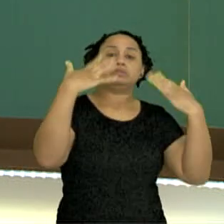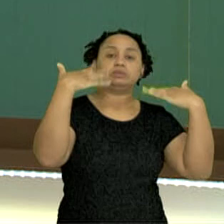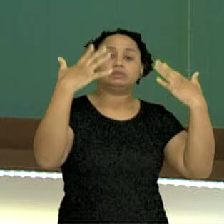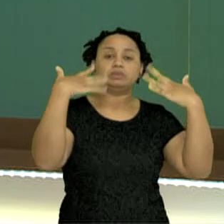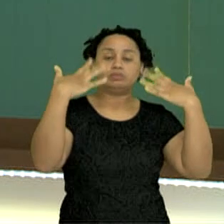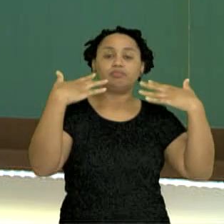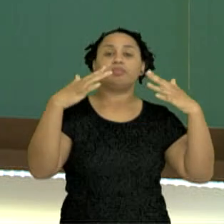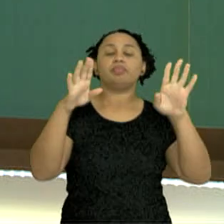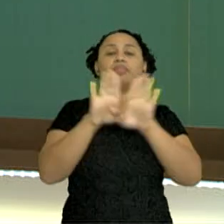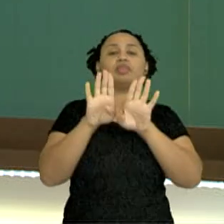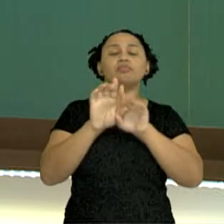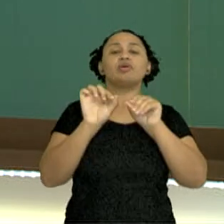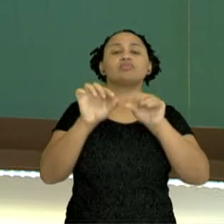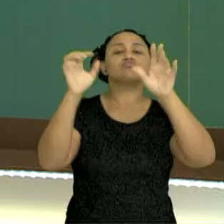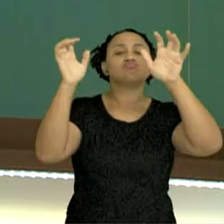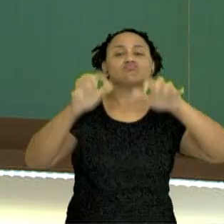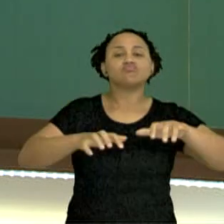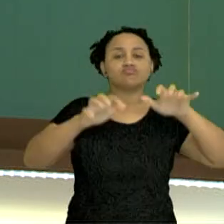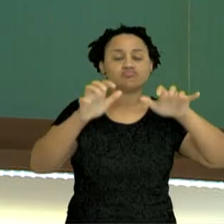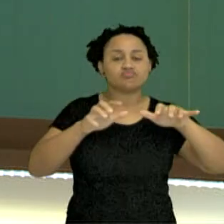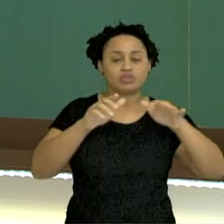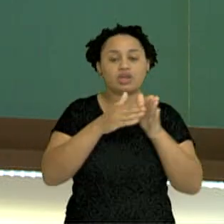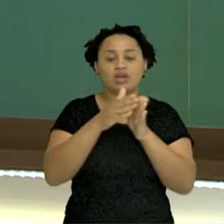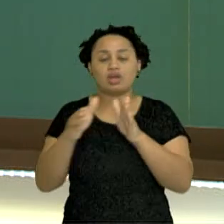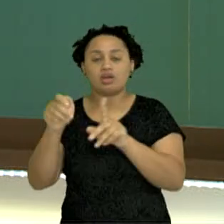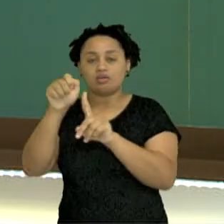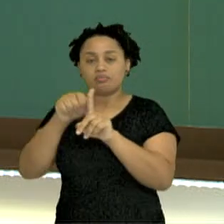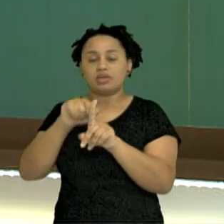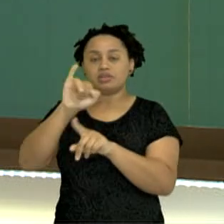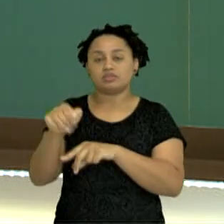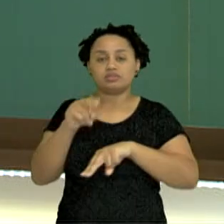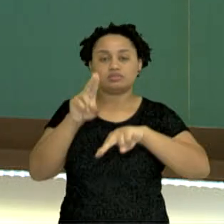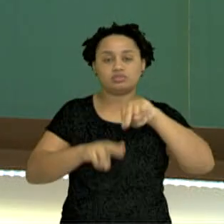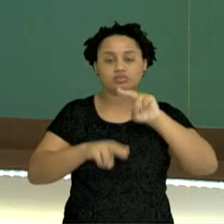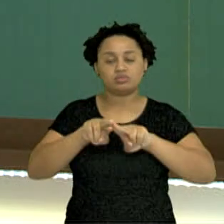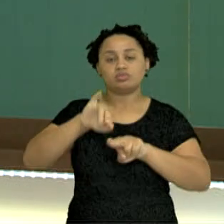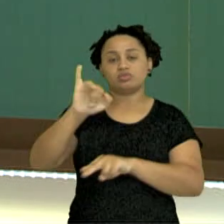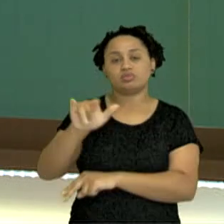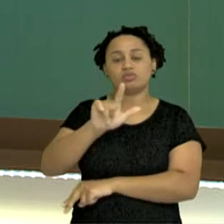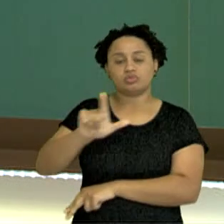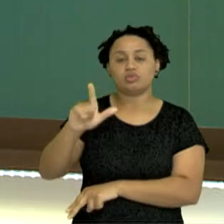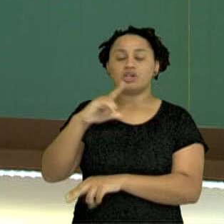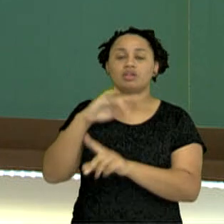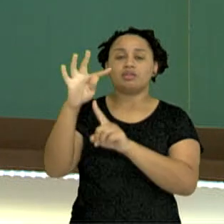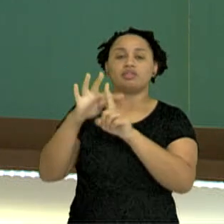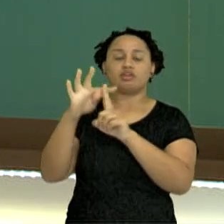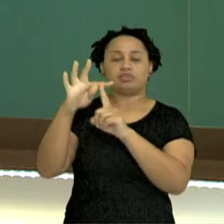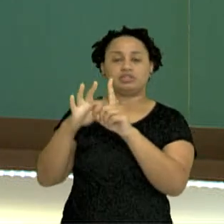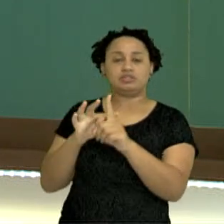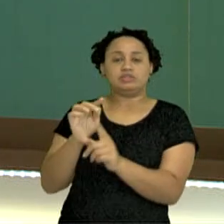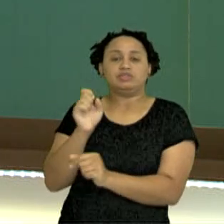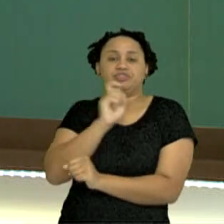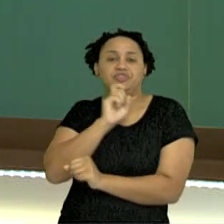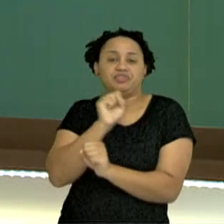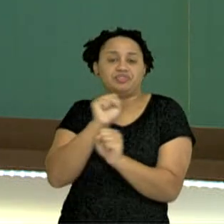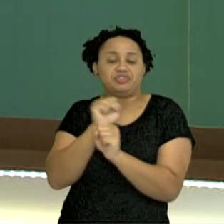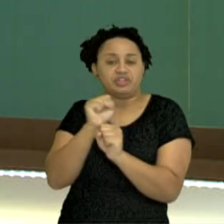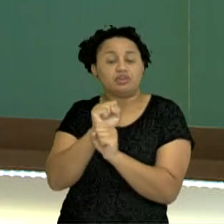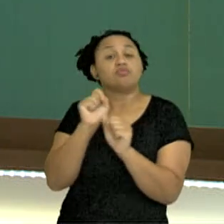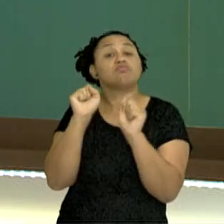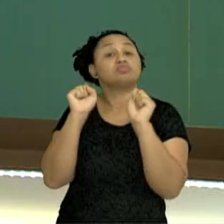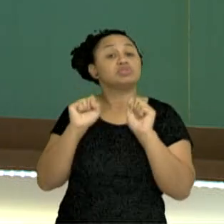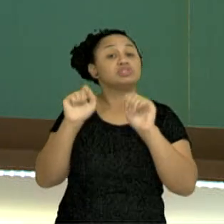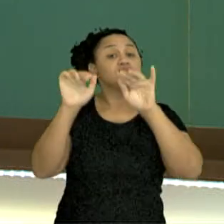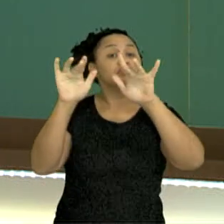índice pluviométrico. E nos meses de junho e julho, encontramos as temperaturas mais baixas com a possibilidade de